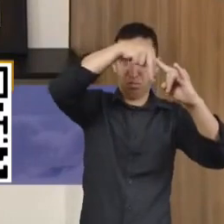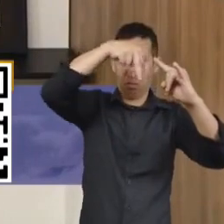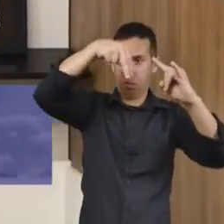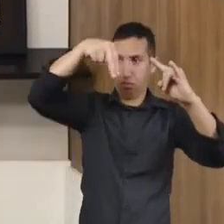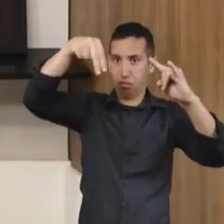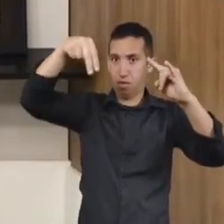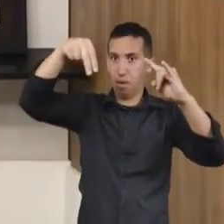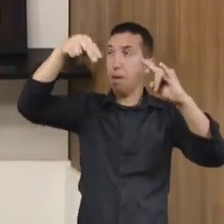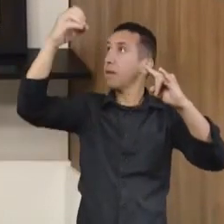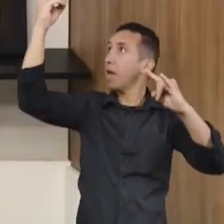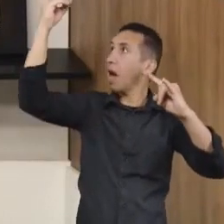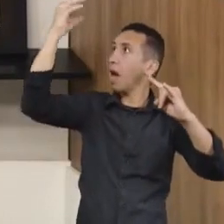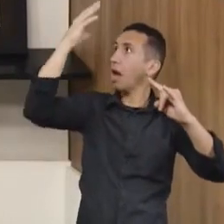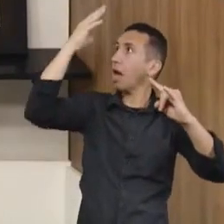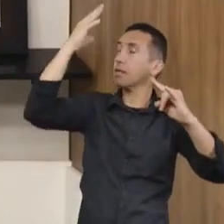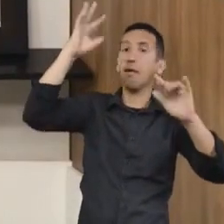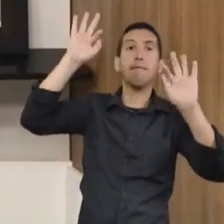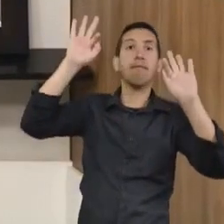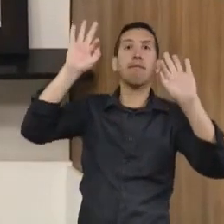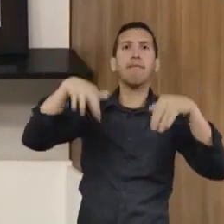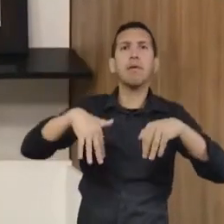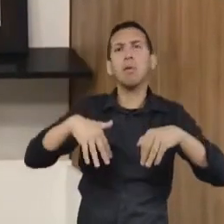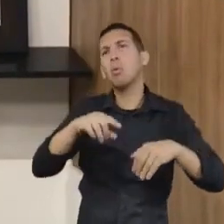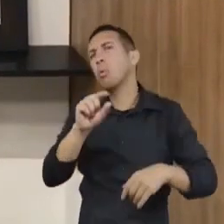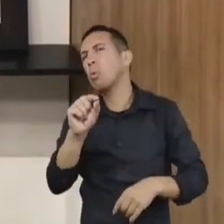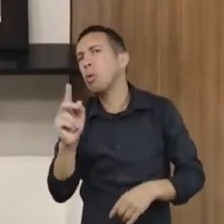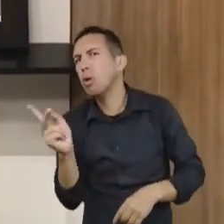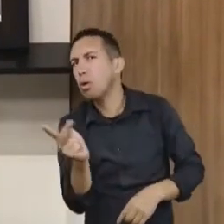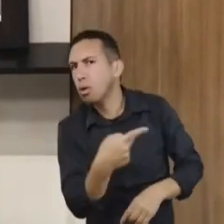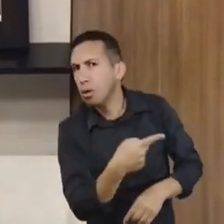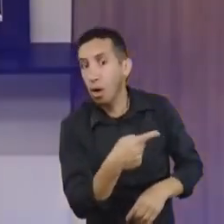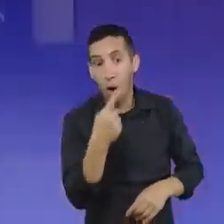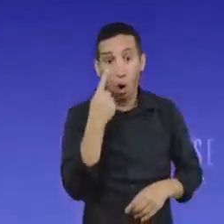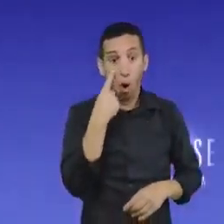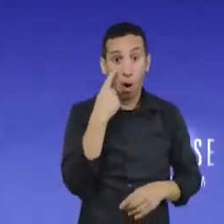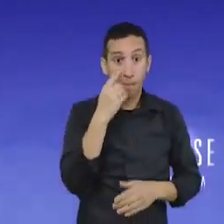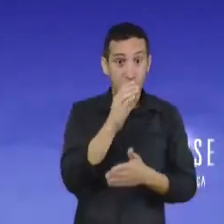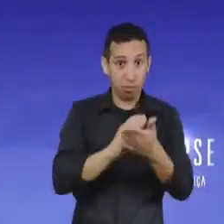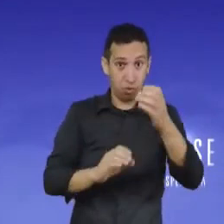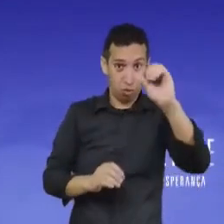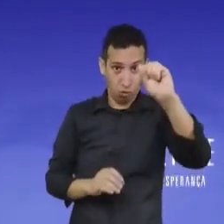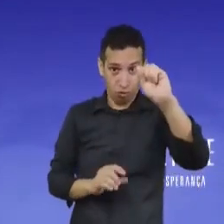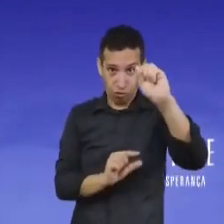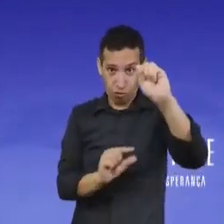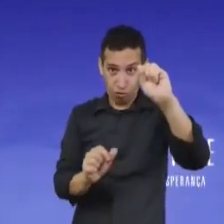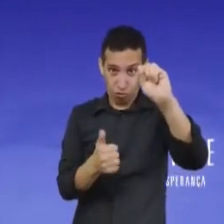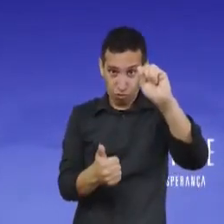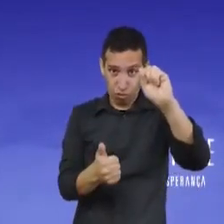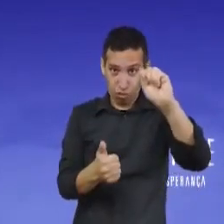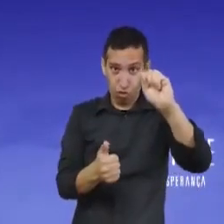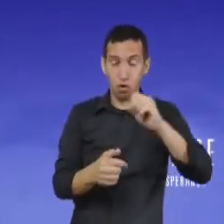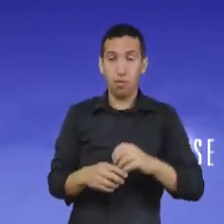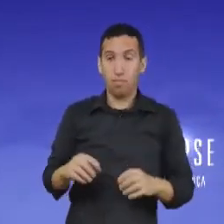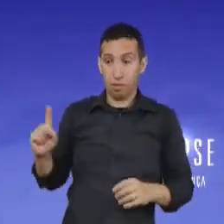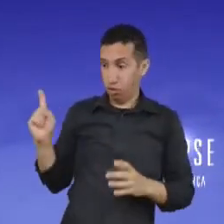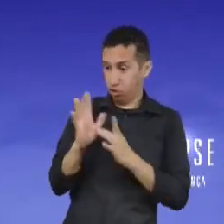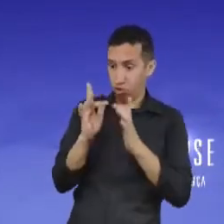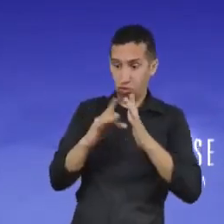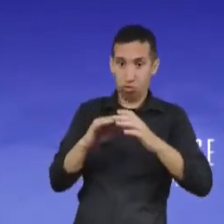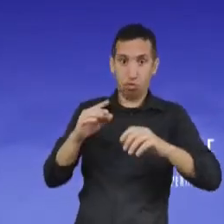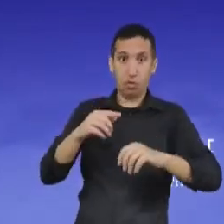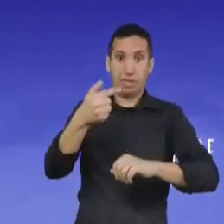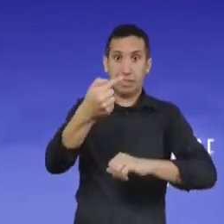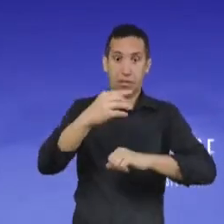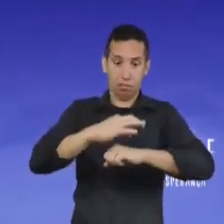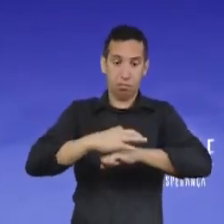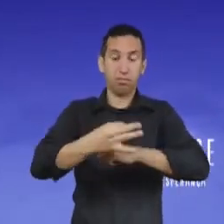da Graça Veja só o que eu vou ler para você aqui em Apocalipse 8 verso um quando o cordeiro abriu o sétimo selo houve silêncio